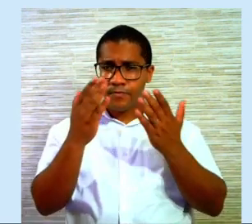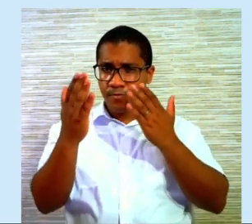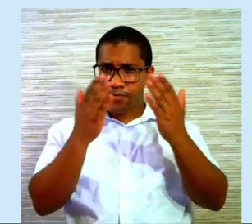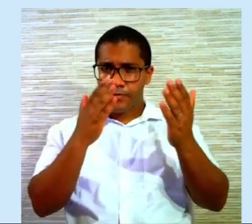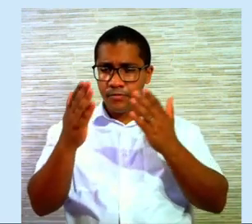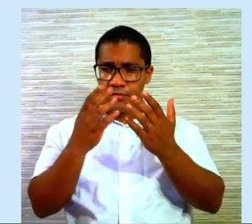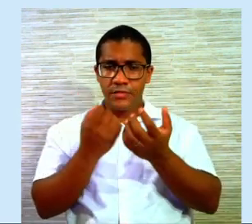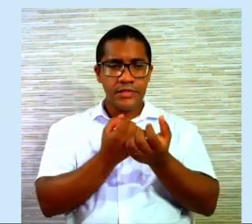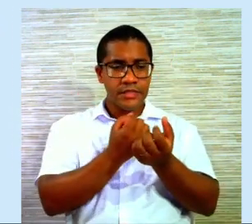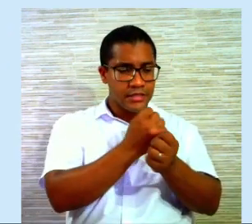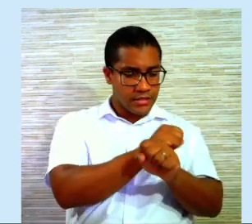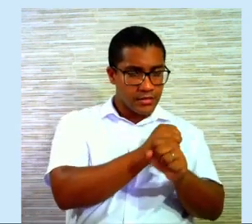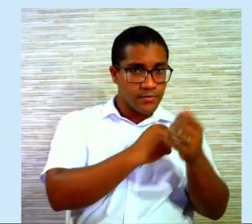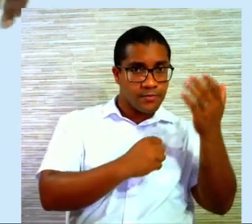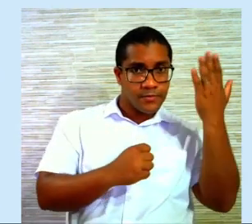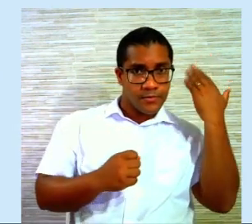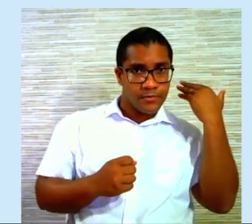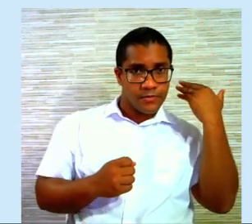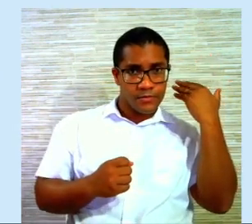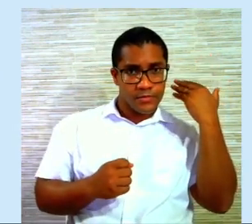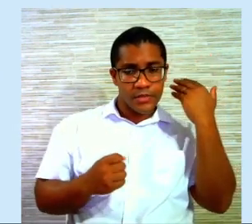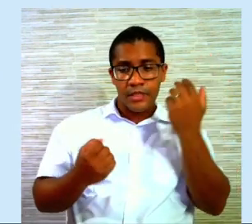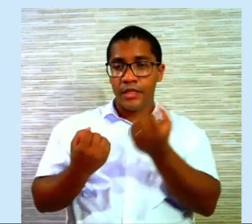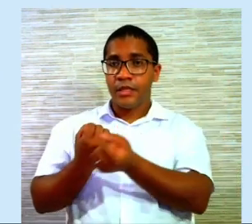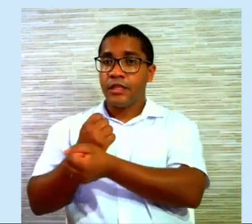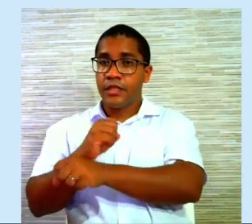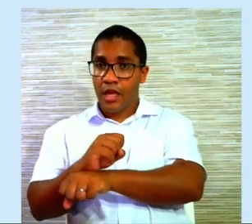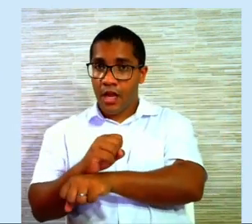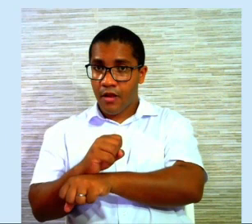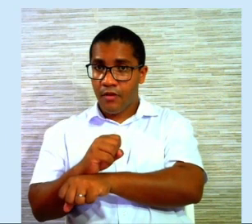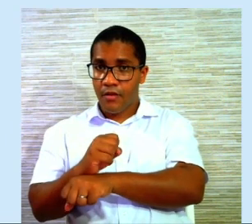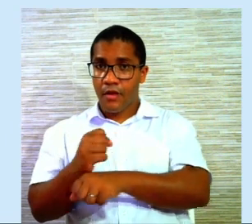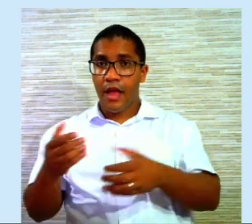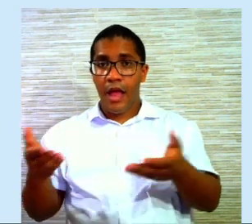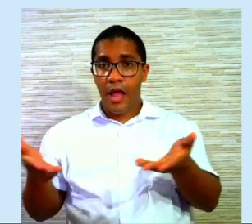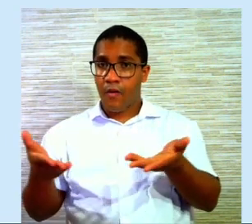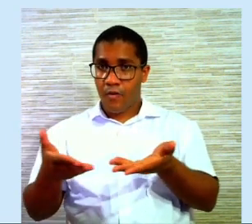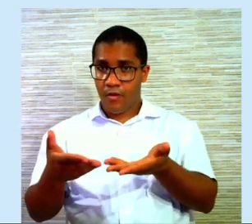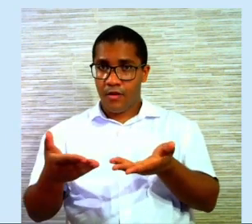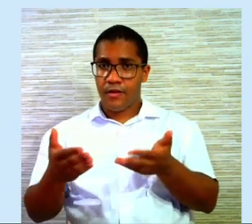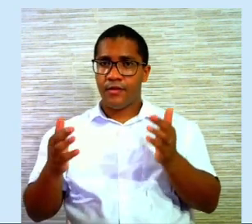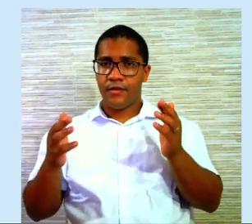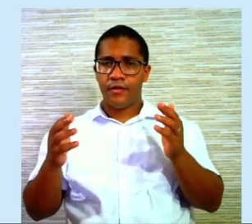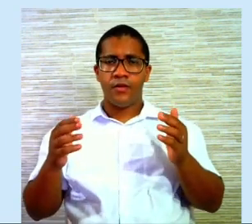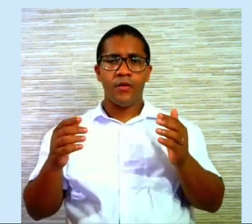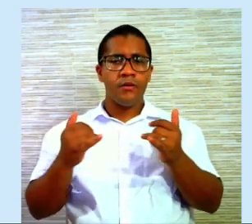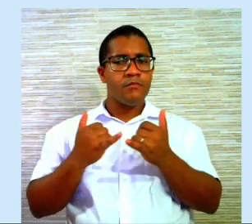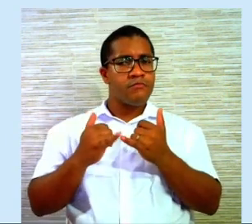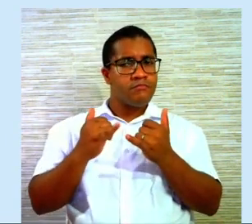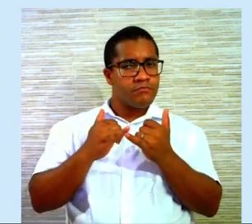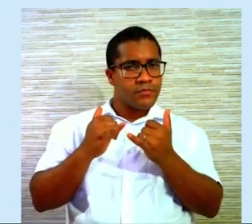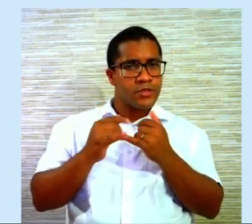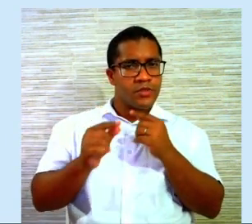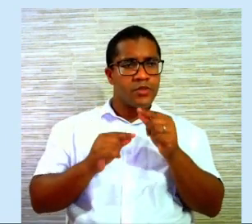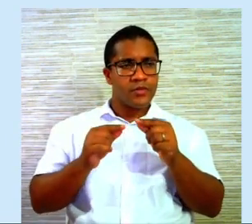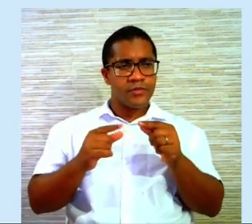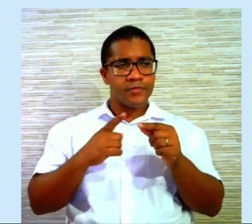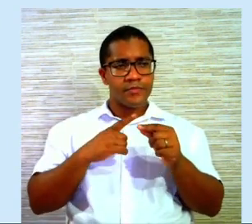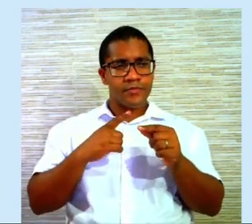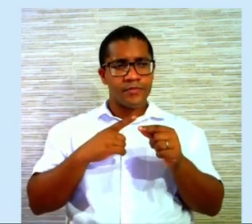entre a escravidão antiga e a escravidão atual. Ou seja, a